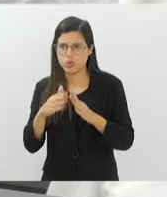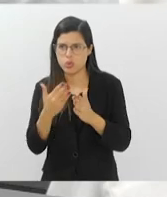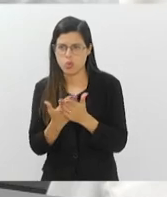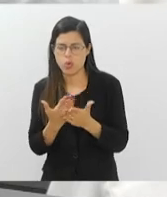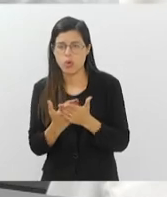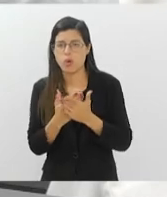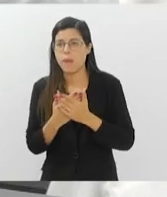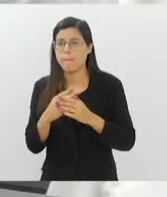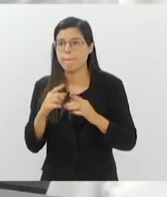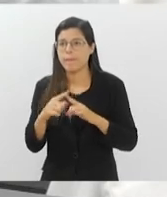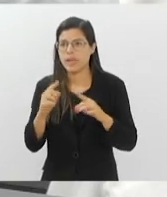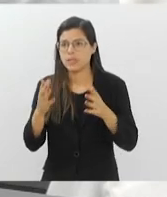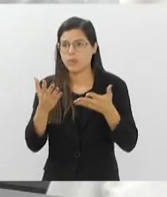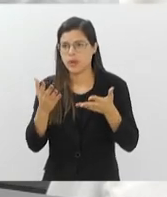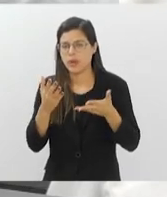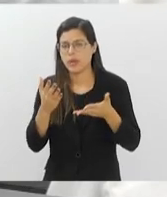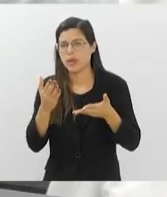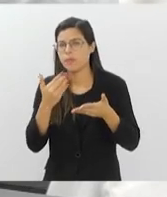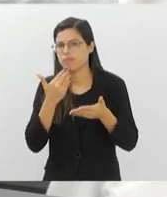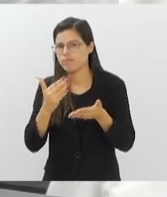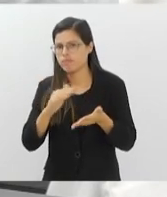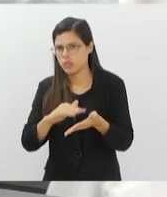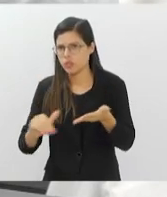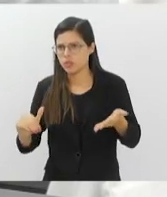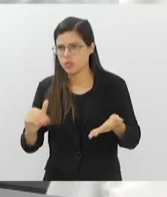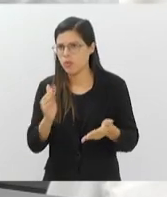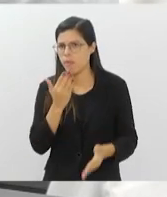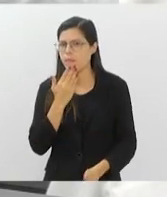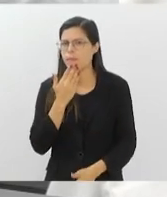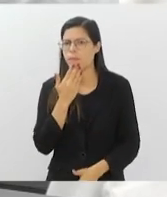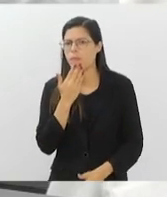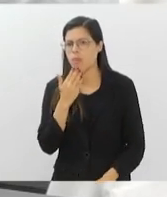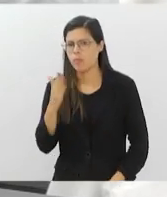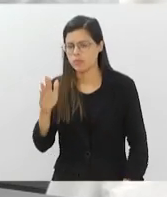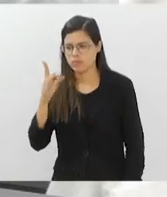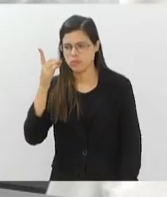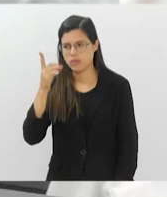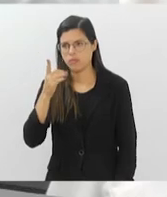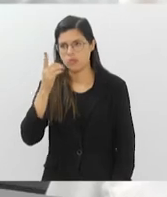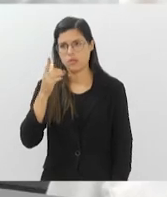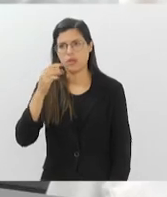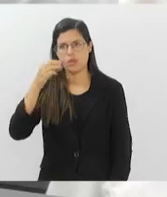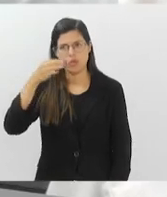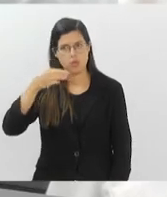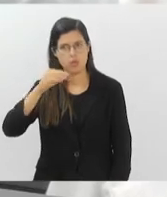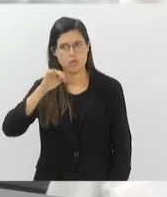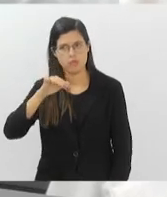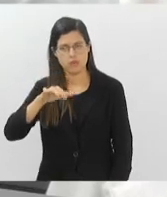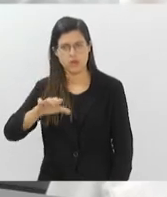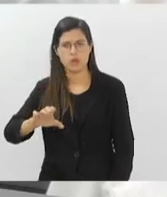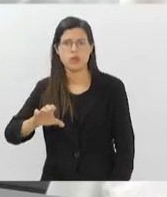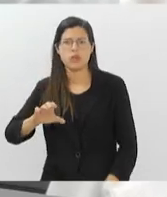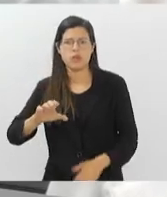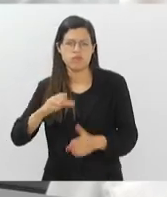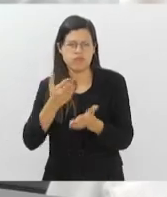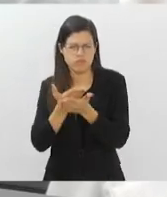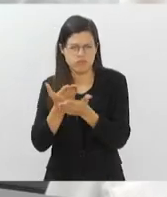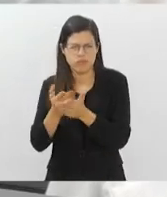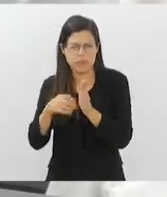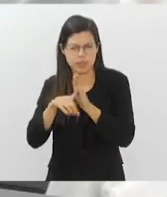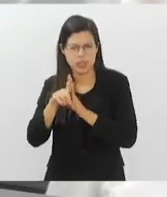do projeto, prometendo ao deputado Carlos Min, que eu vou fazer um estudo melhor e vou devolver na próxima reunião. Tá